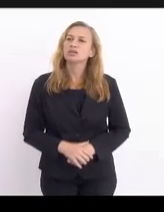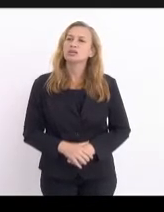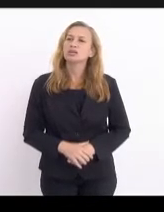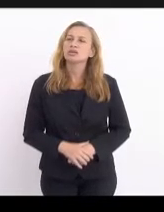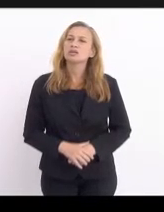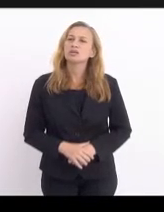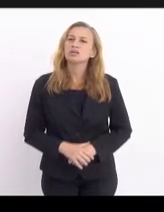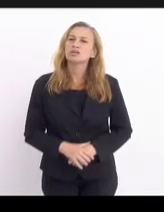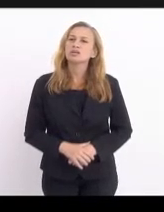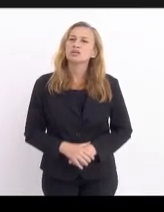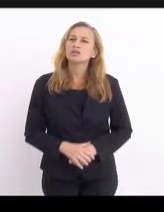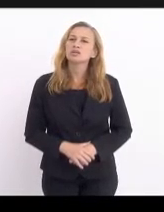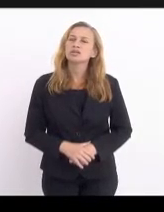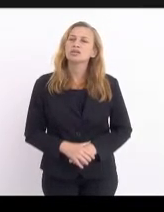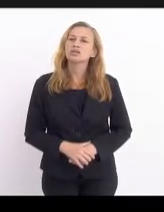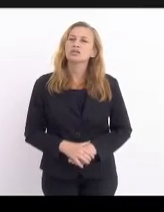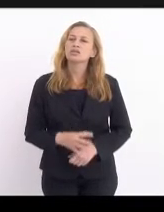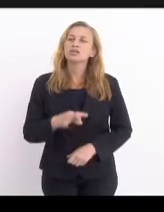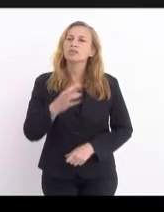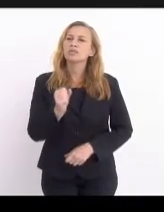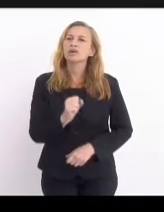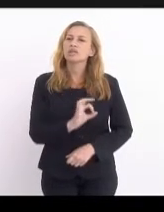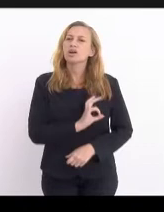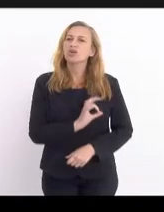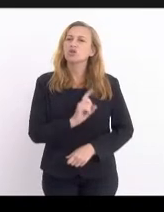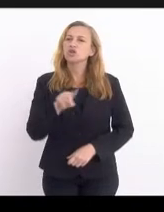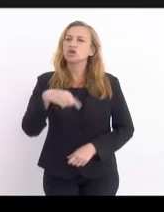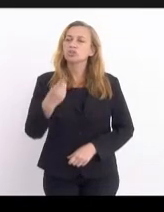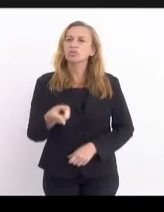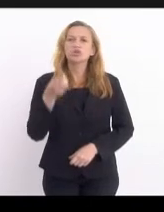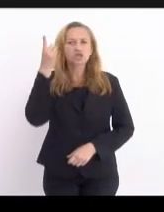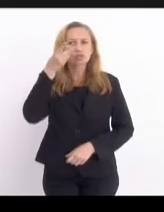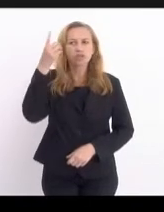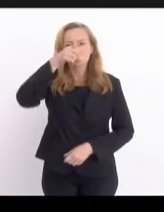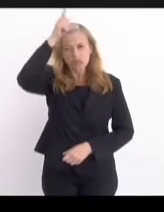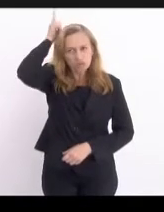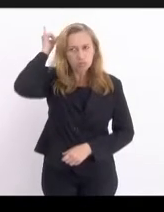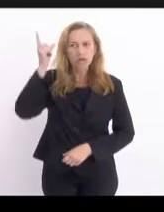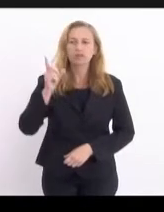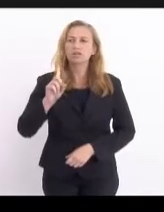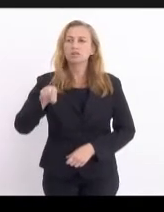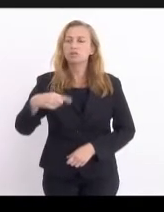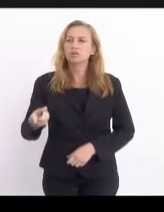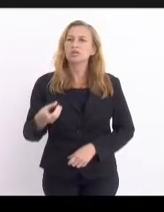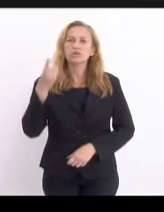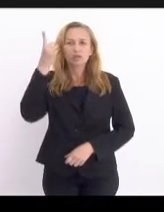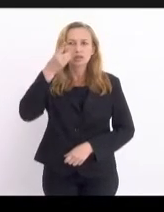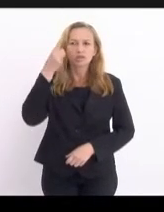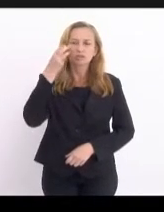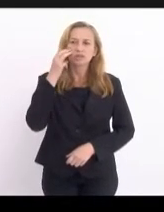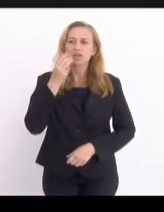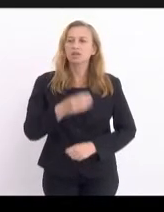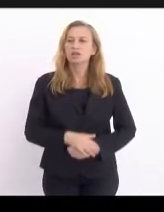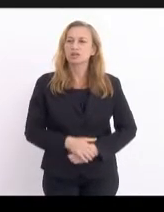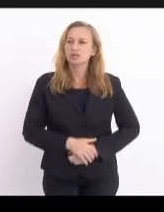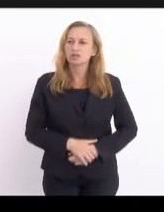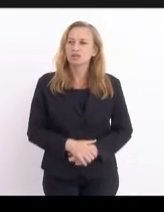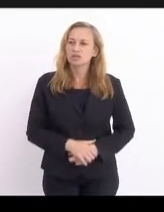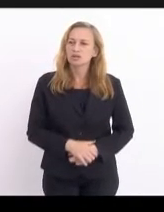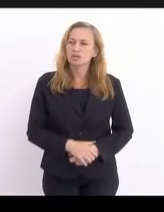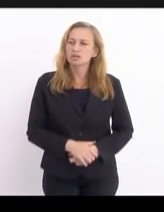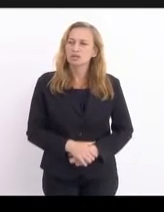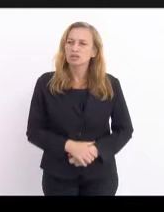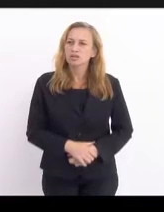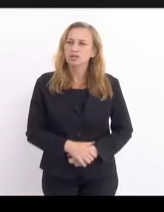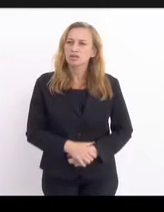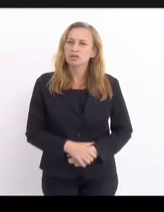Deputada Marta Rocha, logo após o deputado Luiz Paulo, questão de ordem, e o deputado Valdec. Senhora presidente.